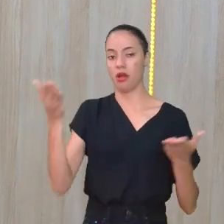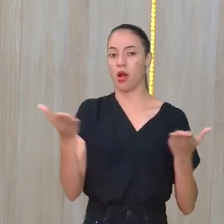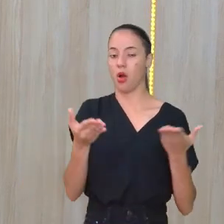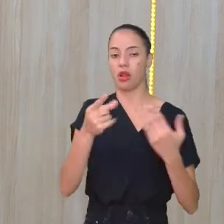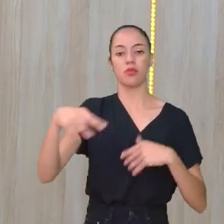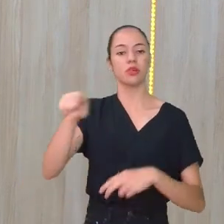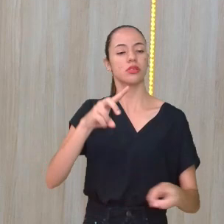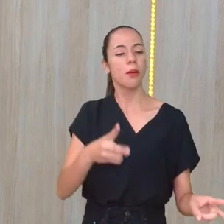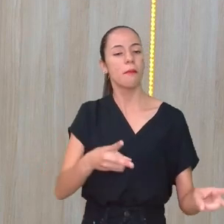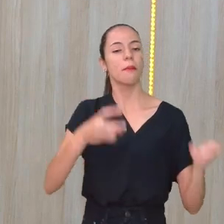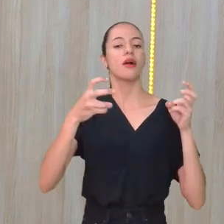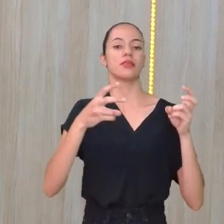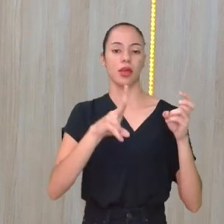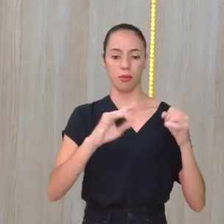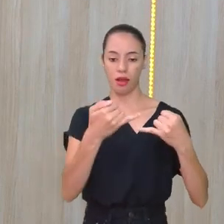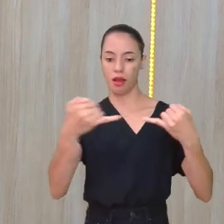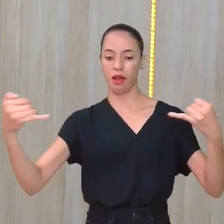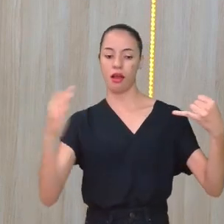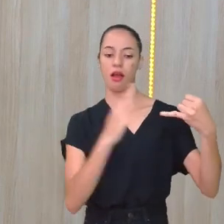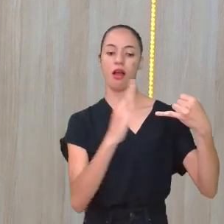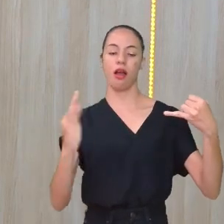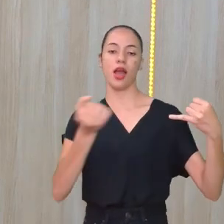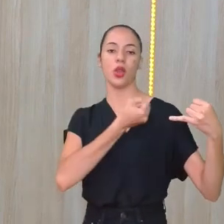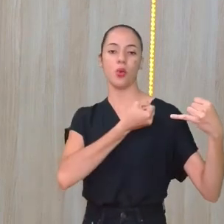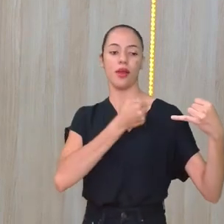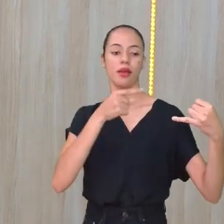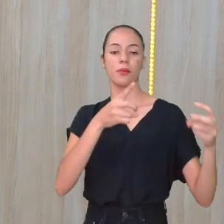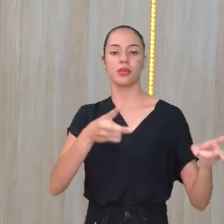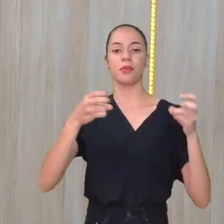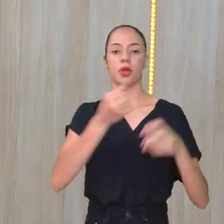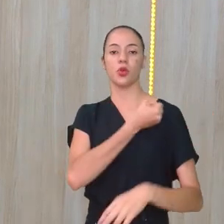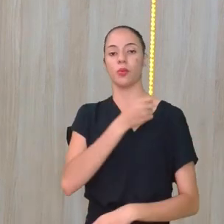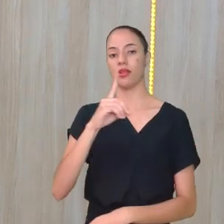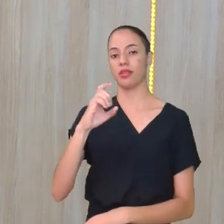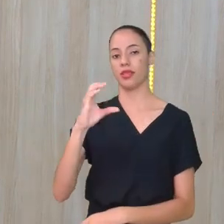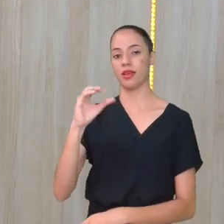de identificar numa reta numérica números decimais.